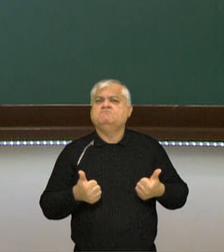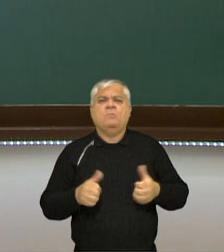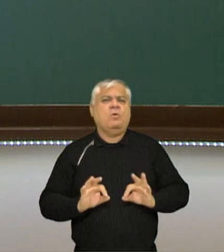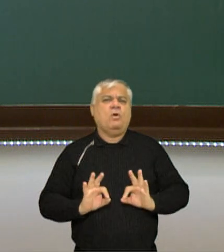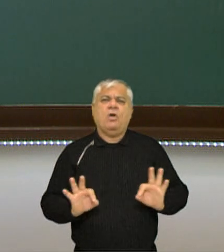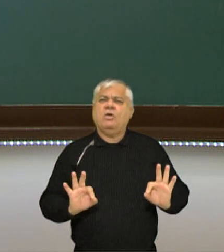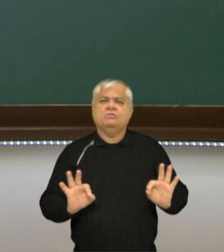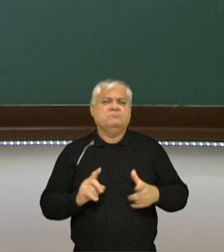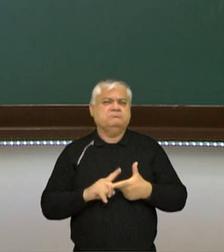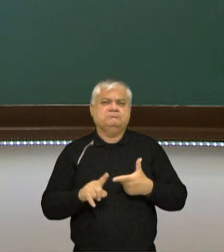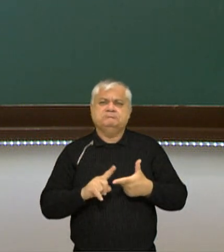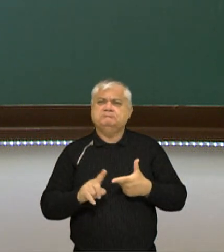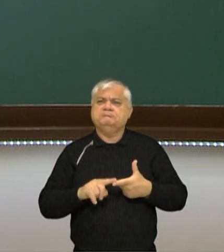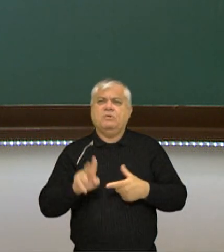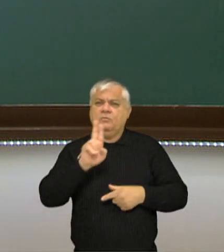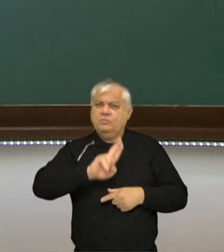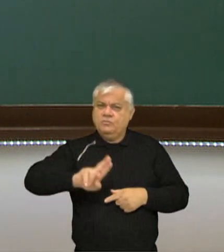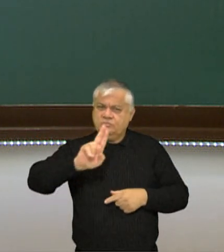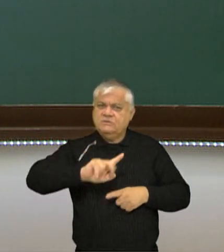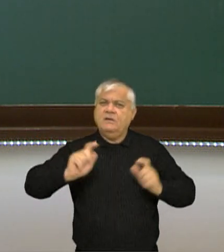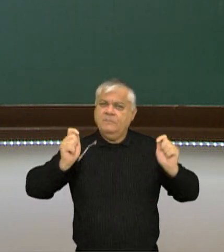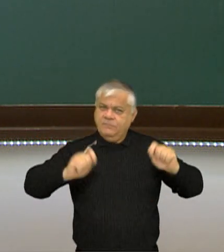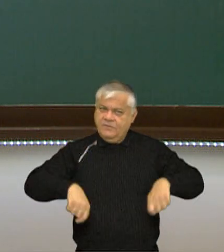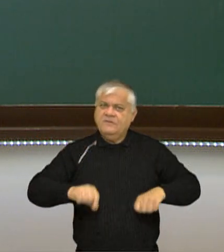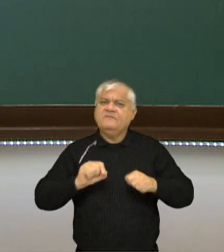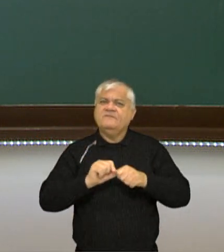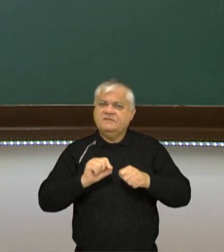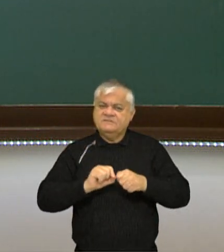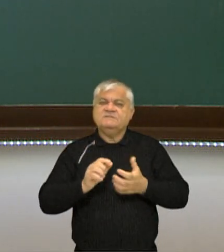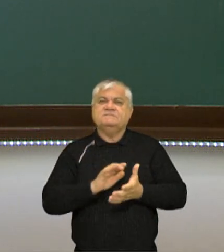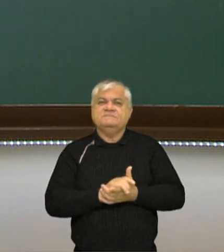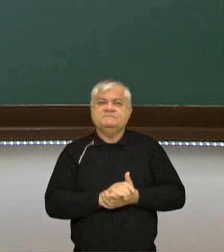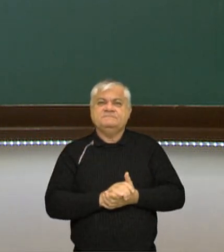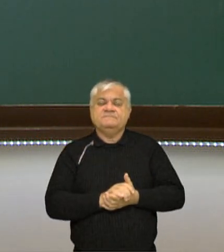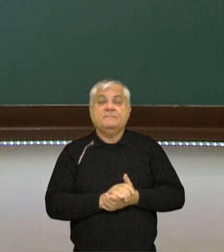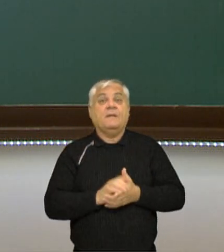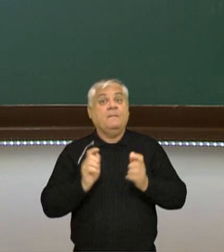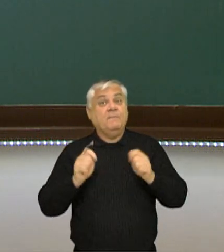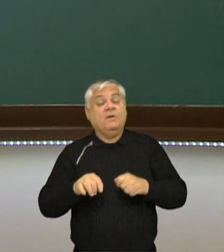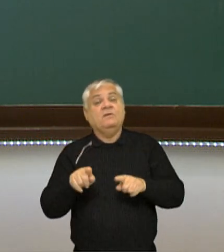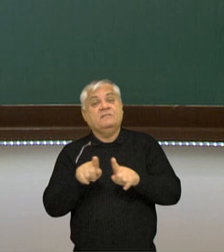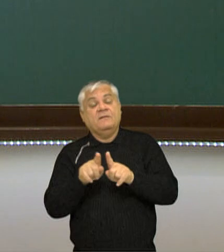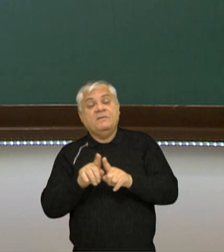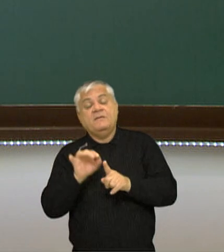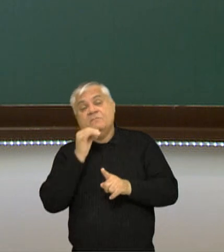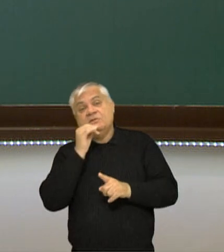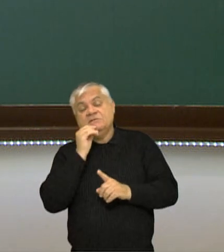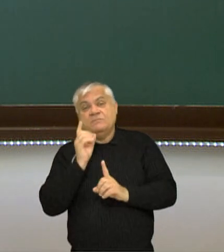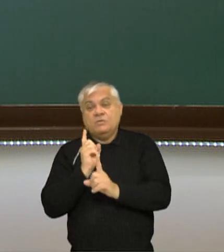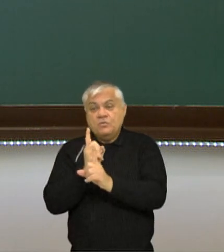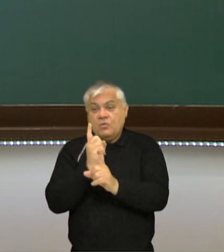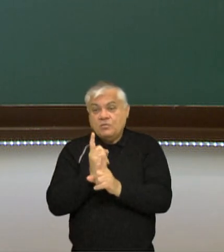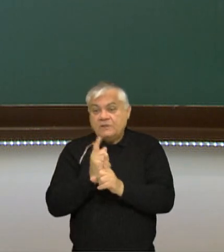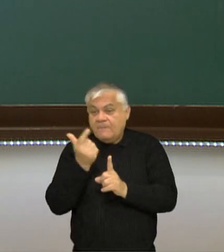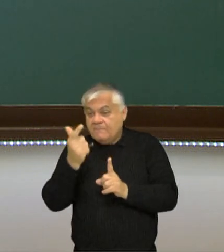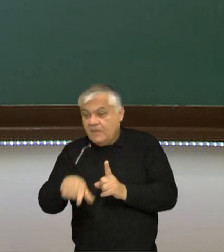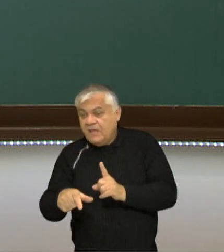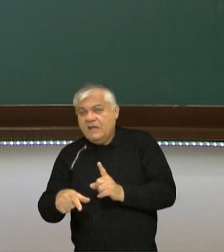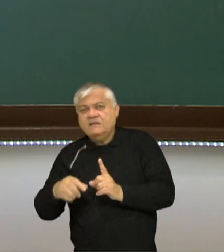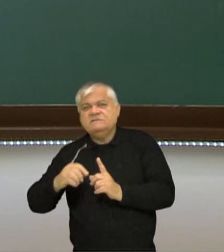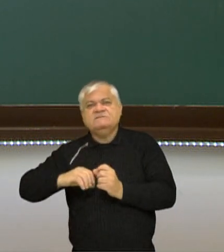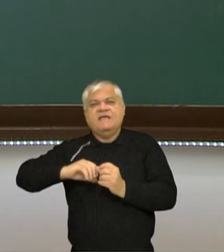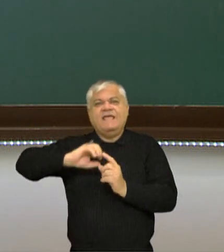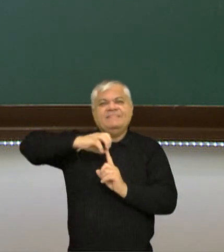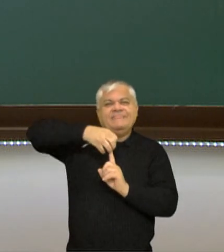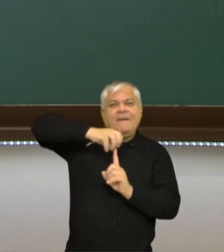excelente material para você usar na construção das tuas peças, tá? Você pode até achar mais